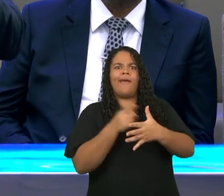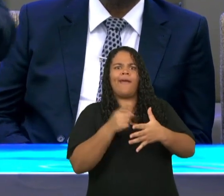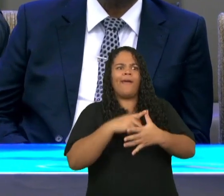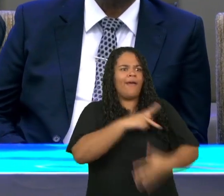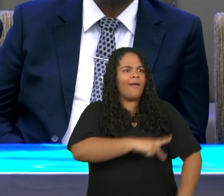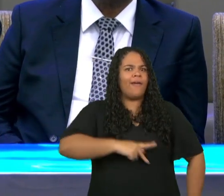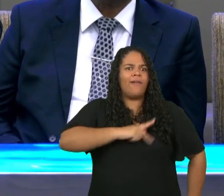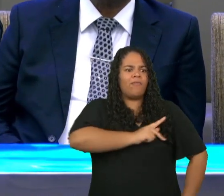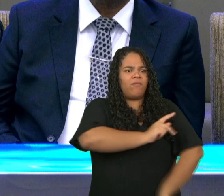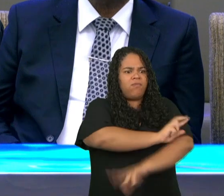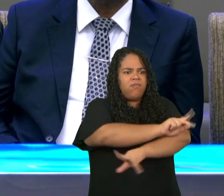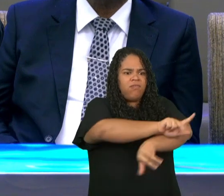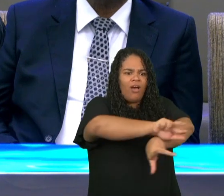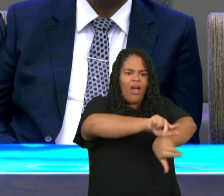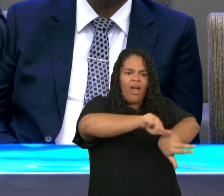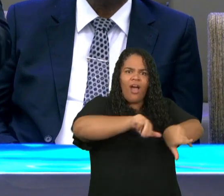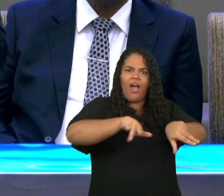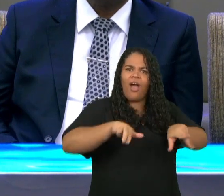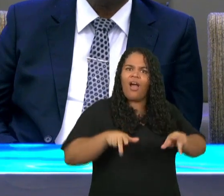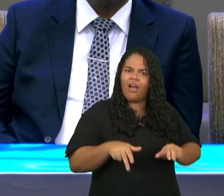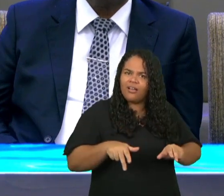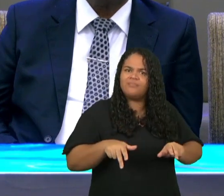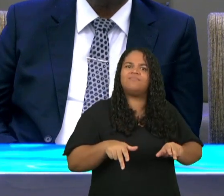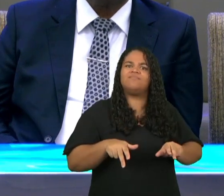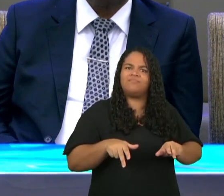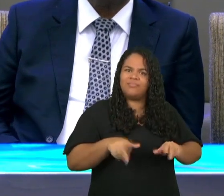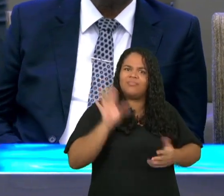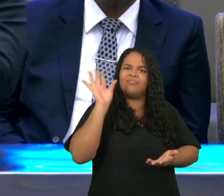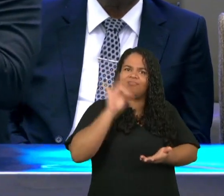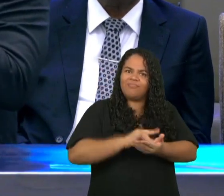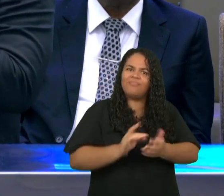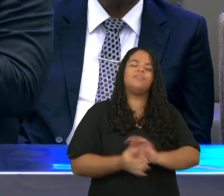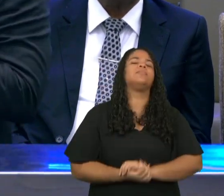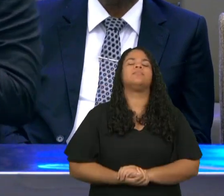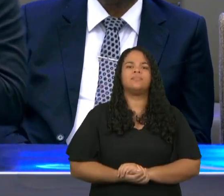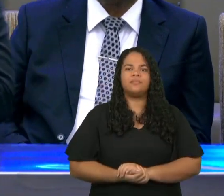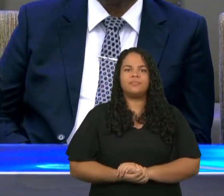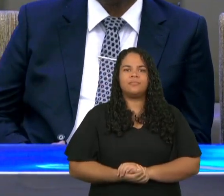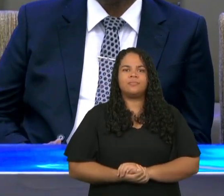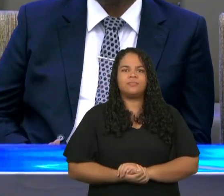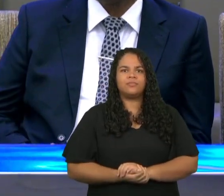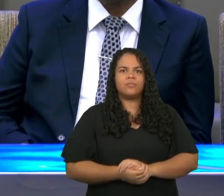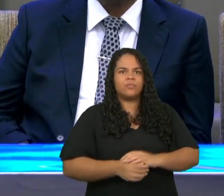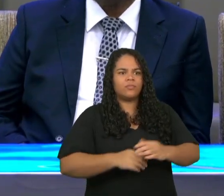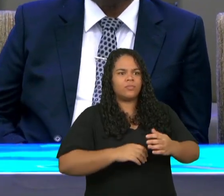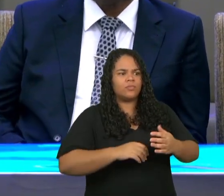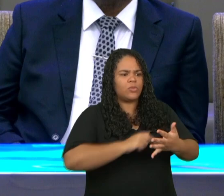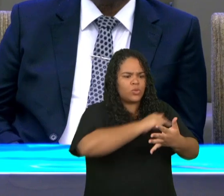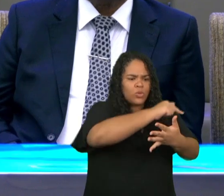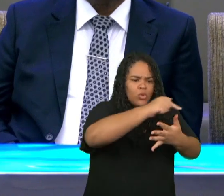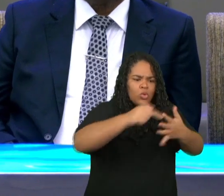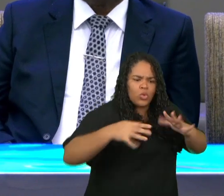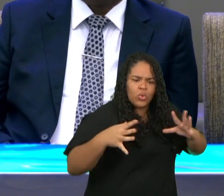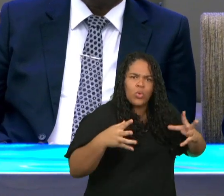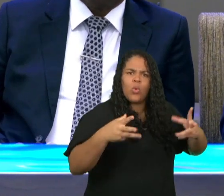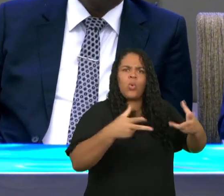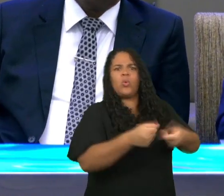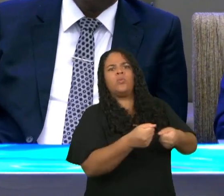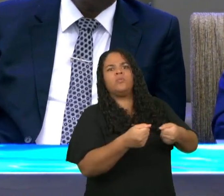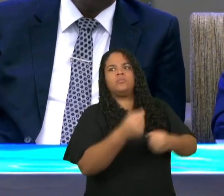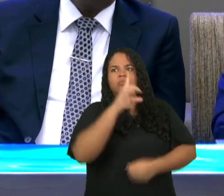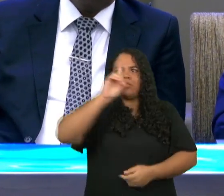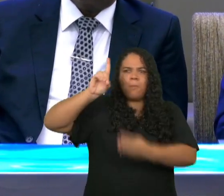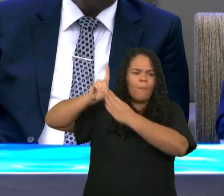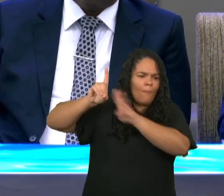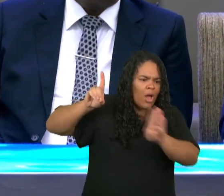sabendo o propósito, mas Deus os guiou ao propósito. Se você